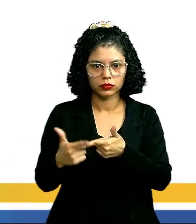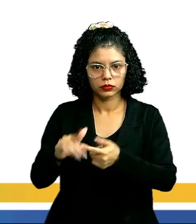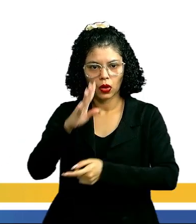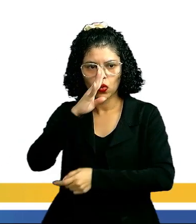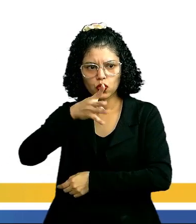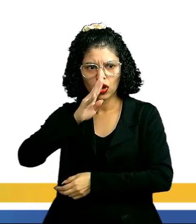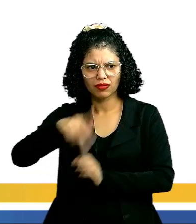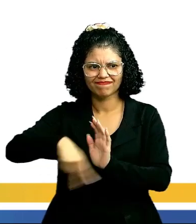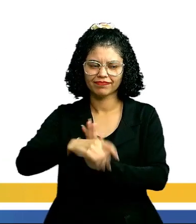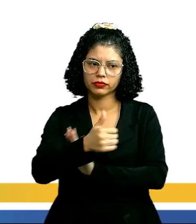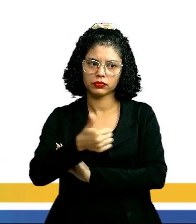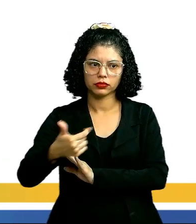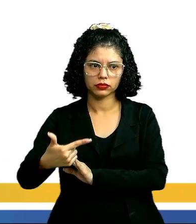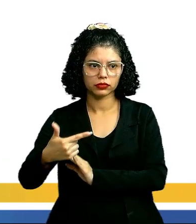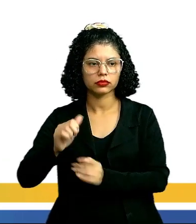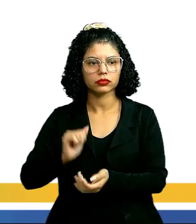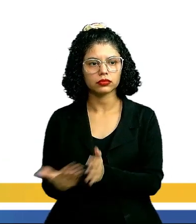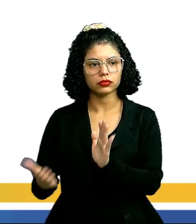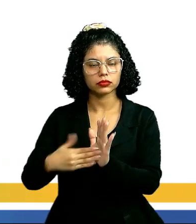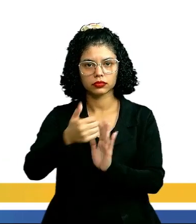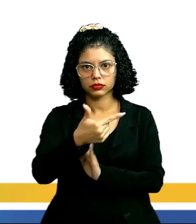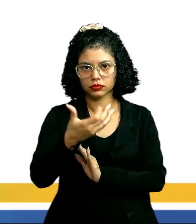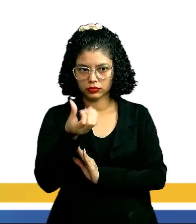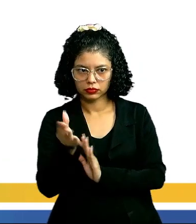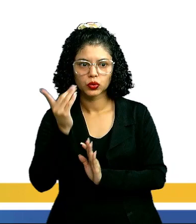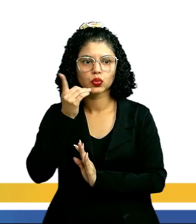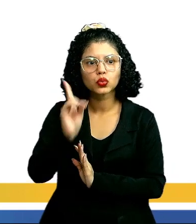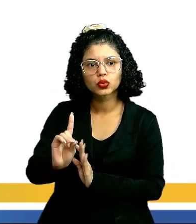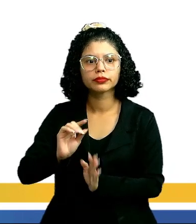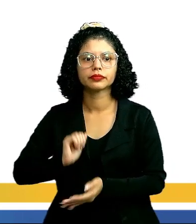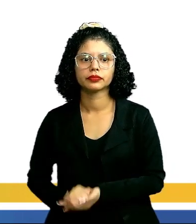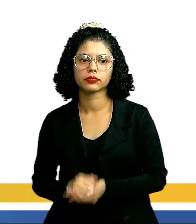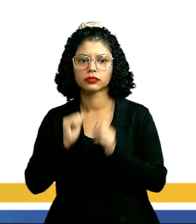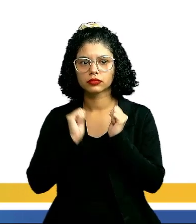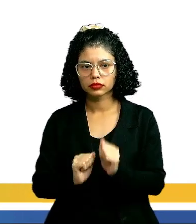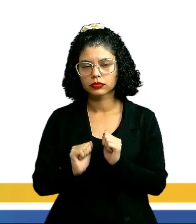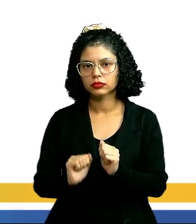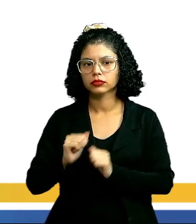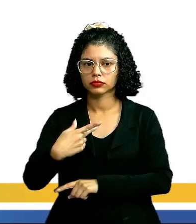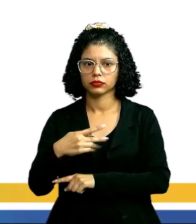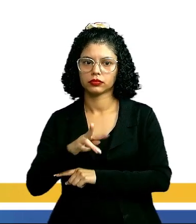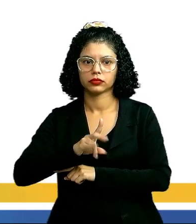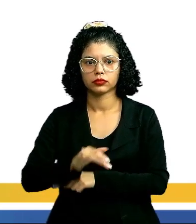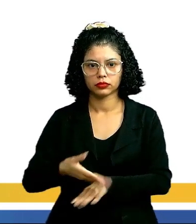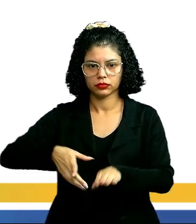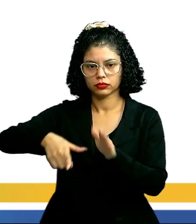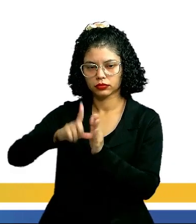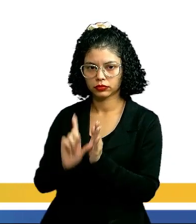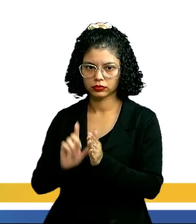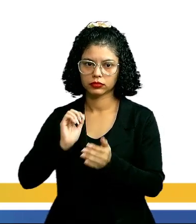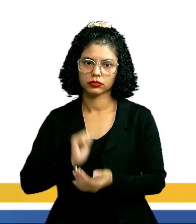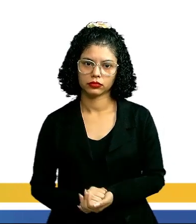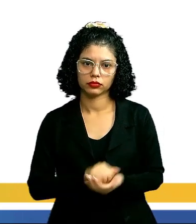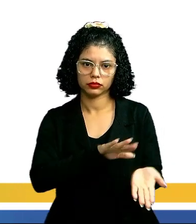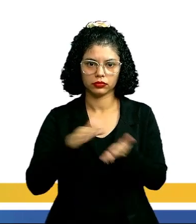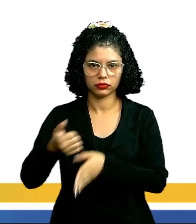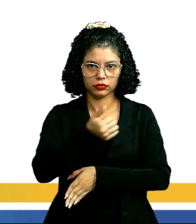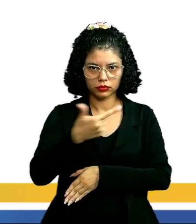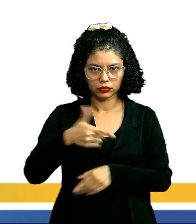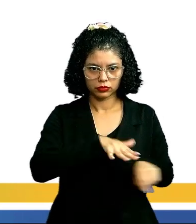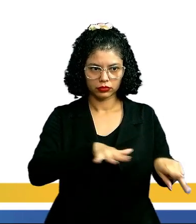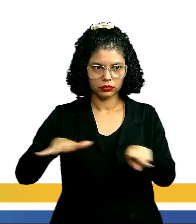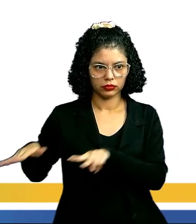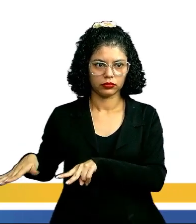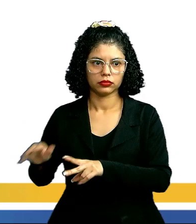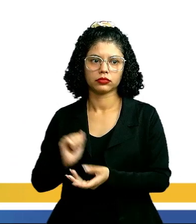período crítico, que varia do 21º ao 26º dia. O diagnóstico pode ser feito no pré-natal a partir